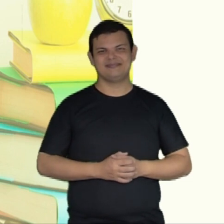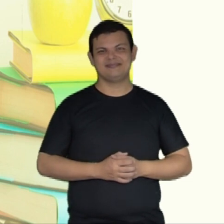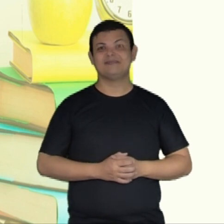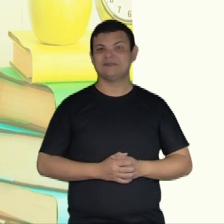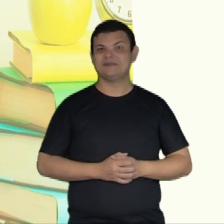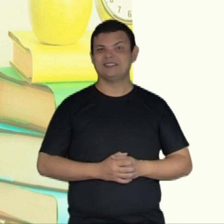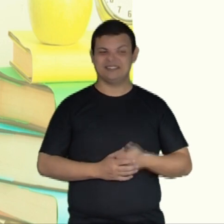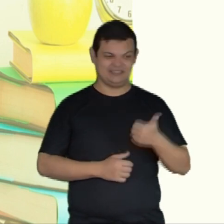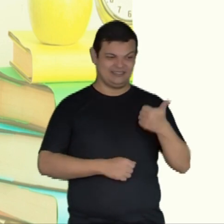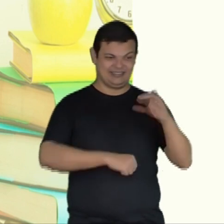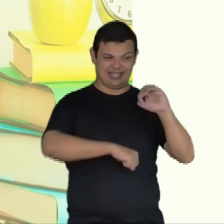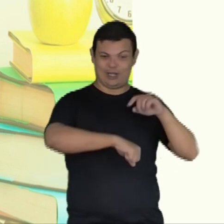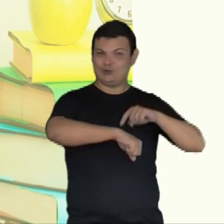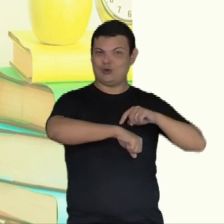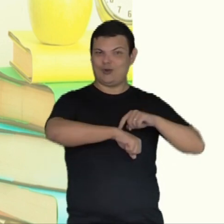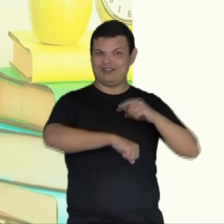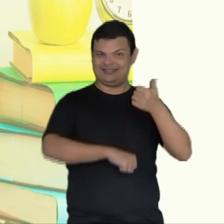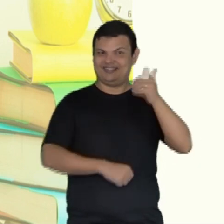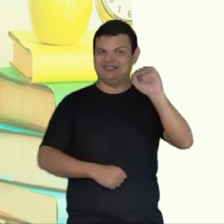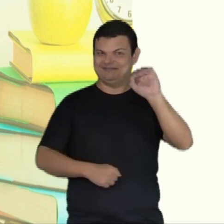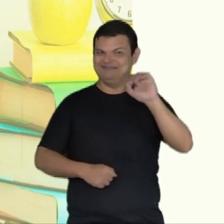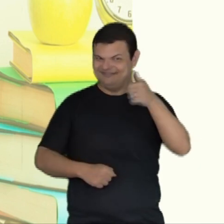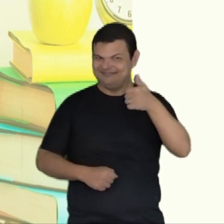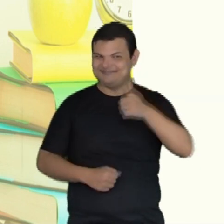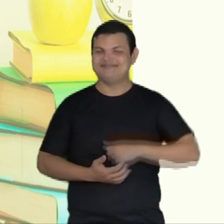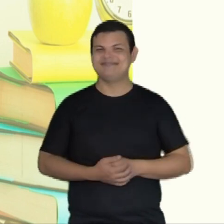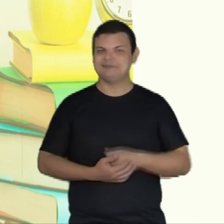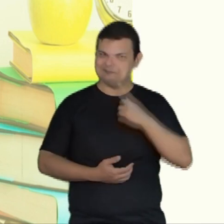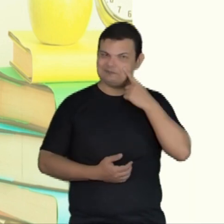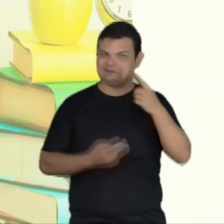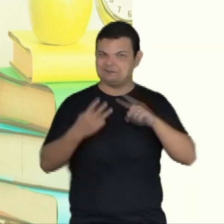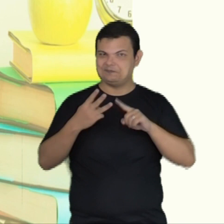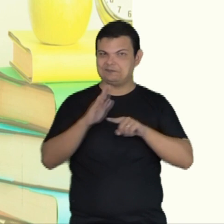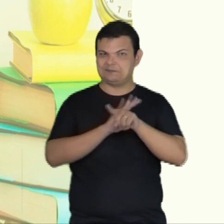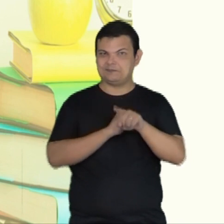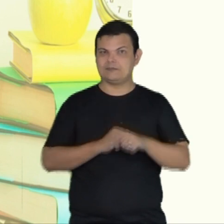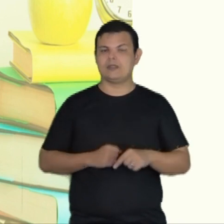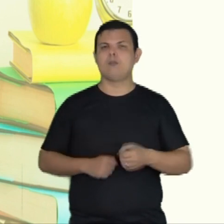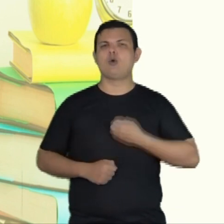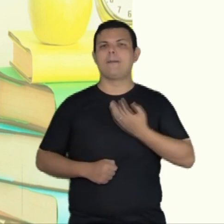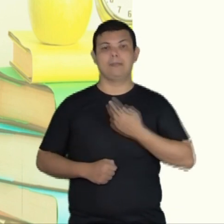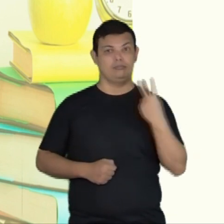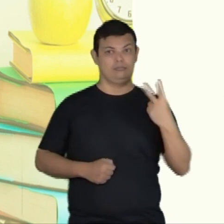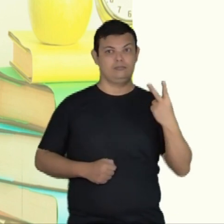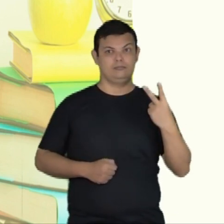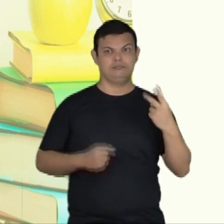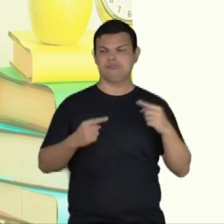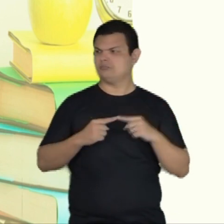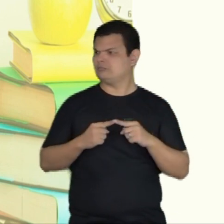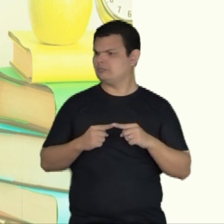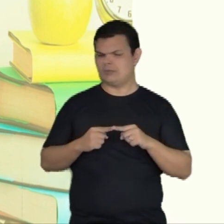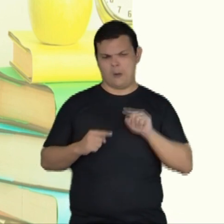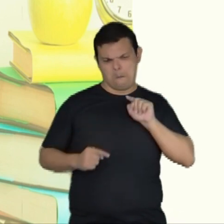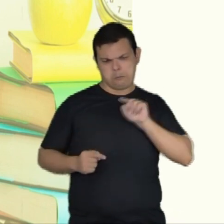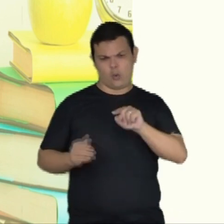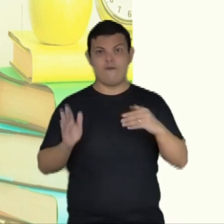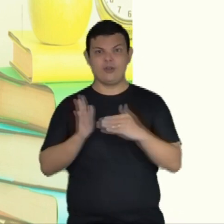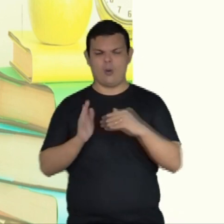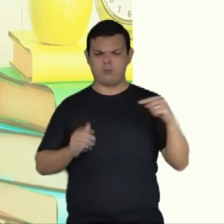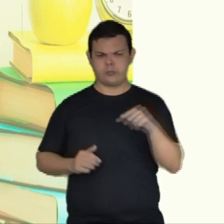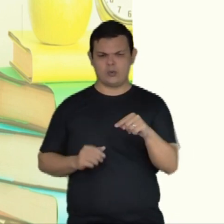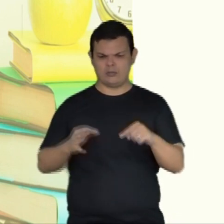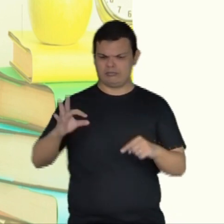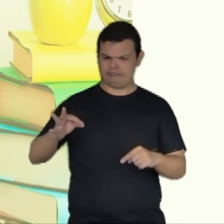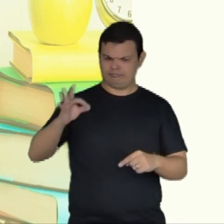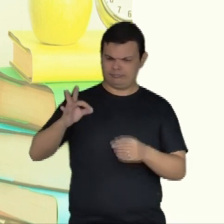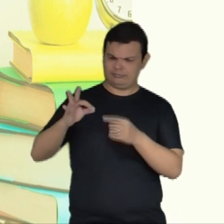Muito bem, eram 10 horas, né? Vamos para a terceira pergunta. No poema 2, qual sinal de pontuação representava a alça